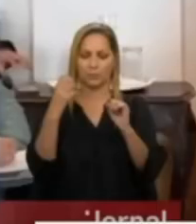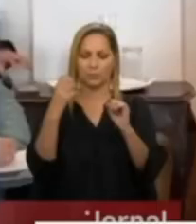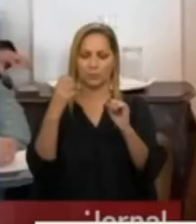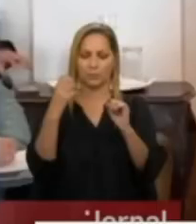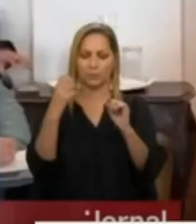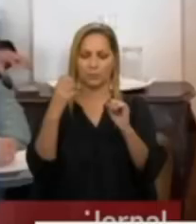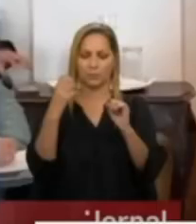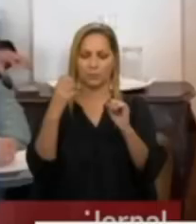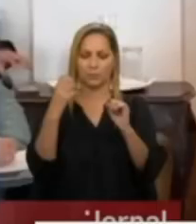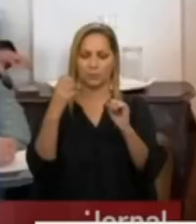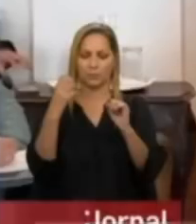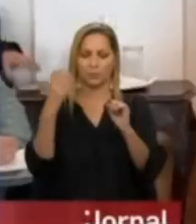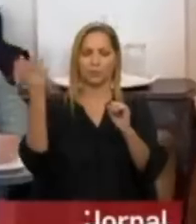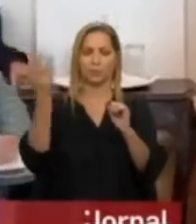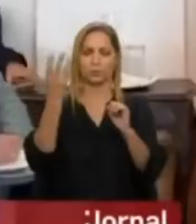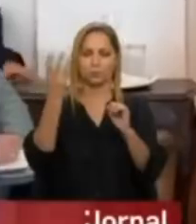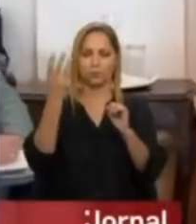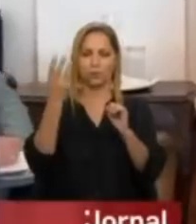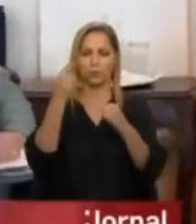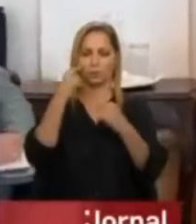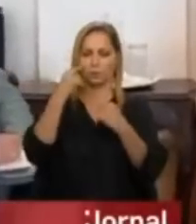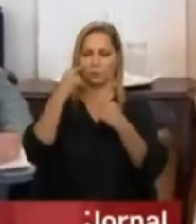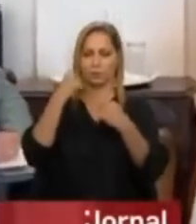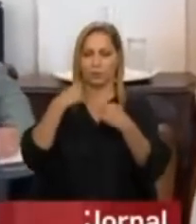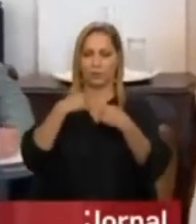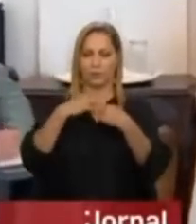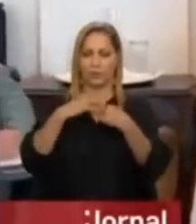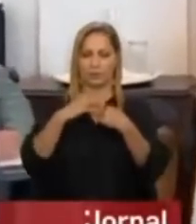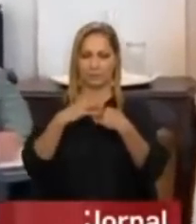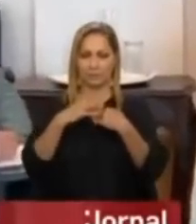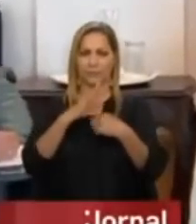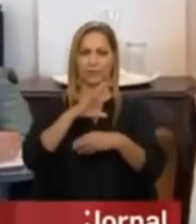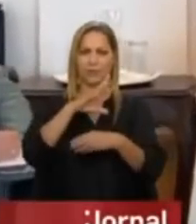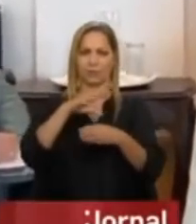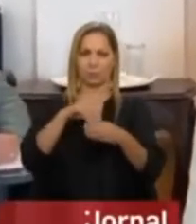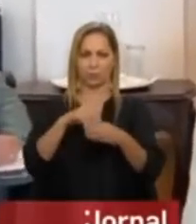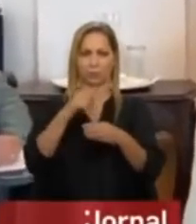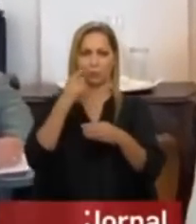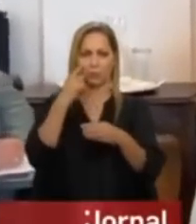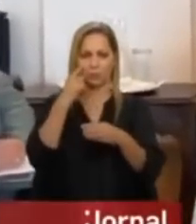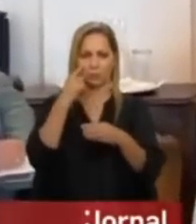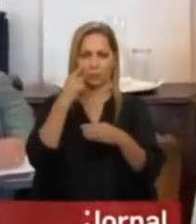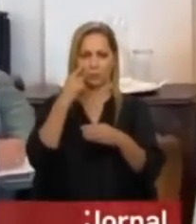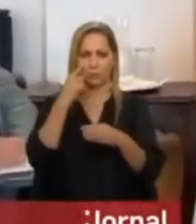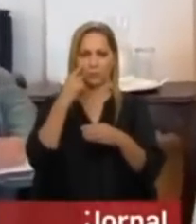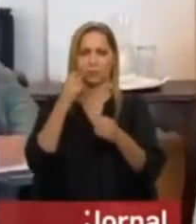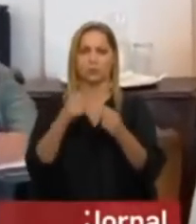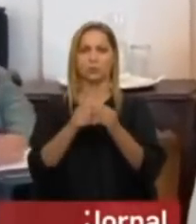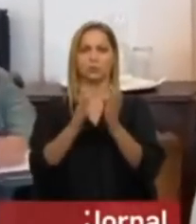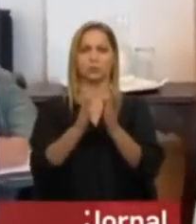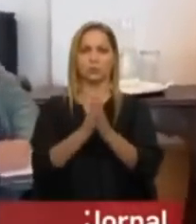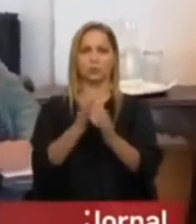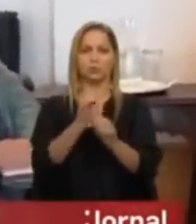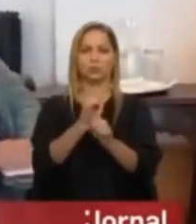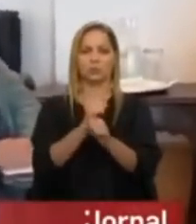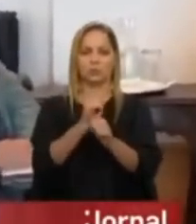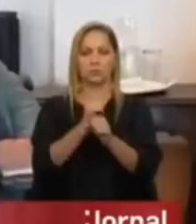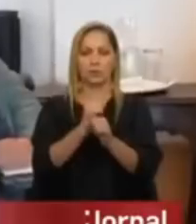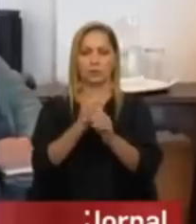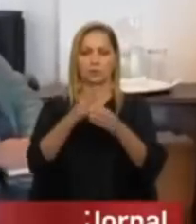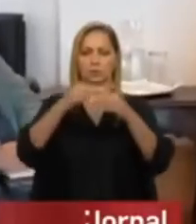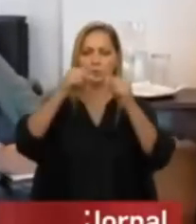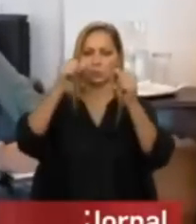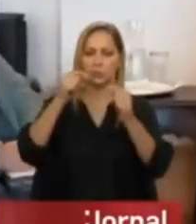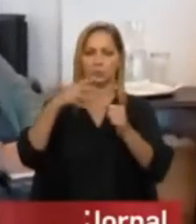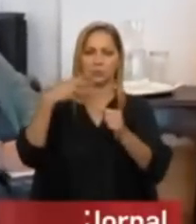posto na alheta que era onde tu devias estar. Which includes recognition of all our spiritual and cultural